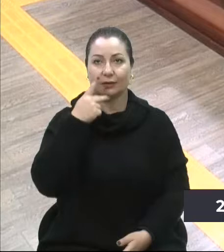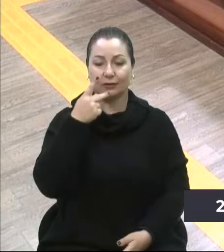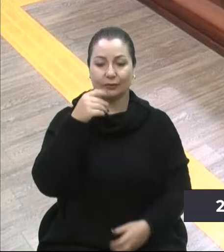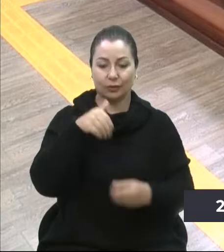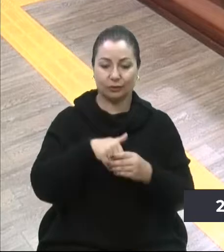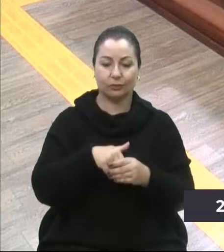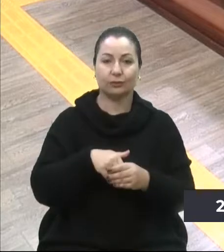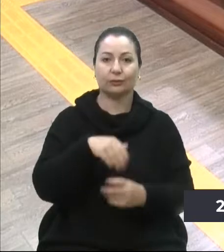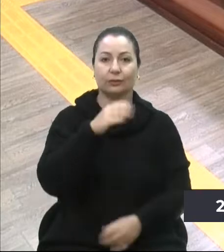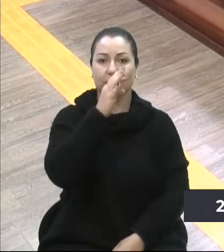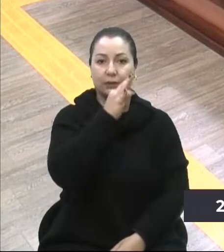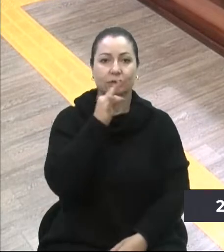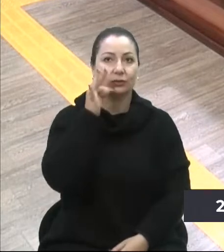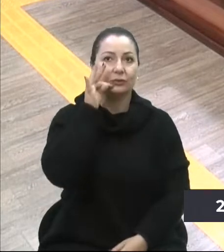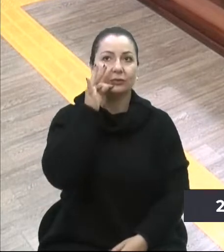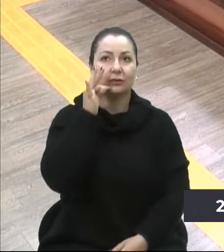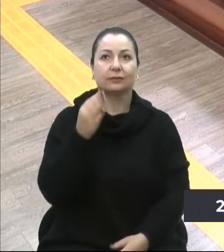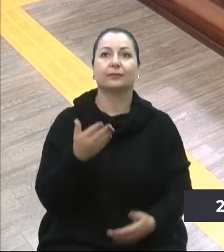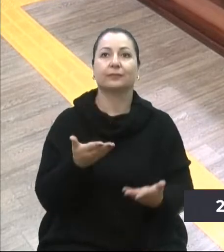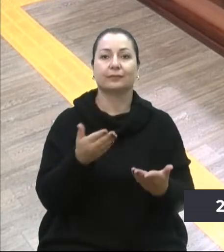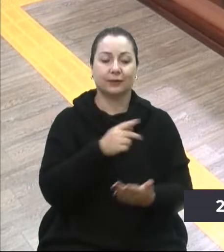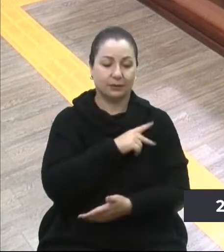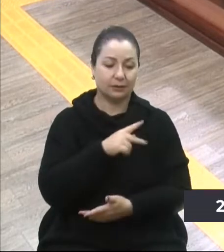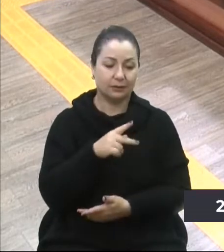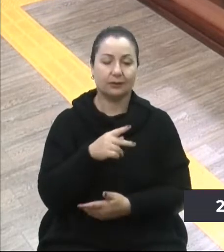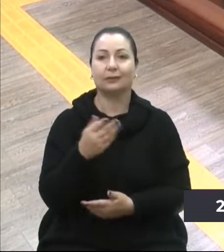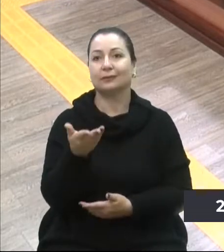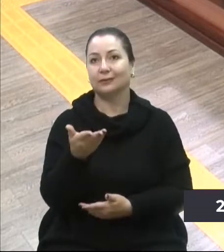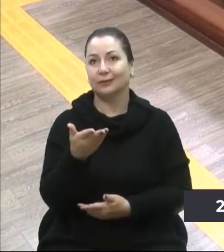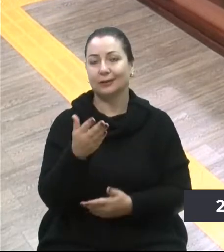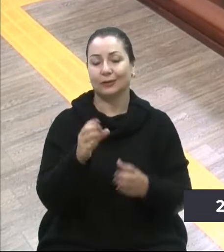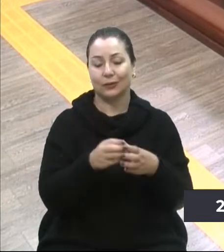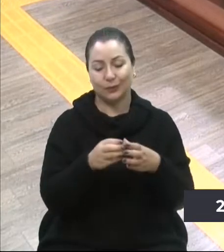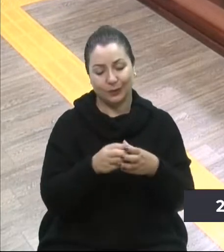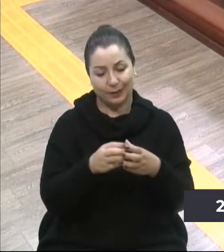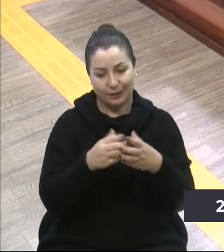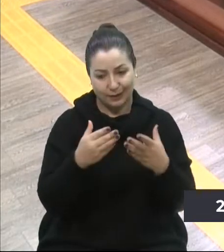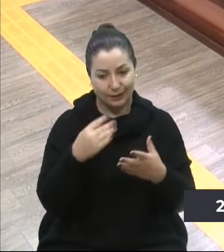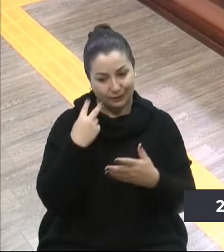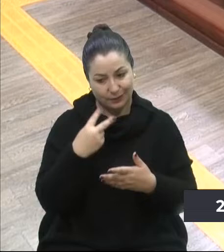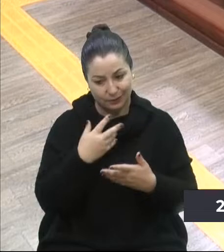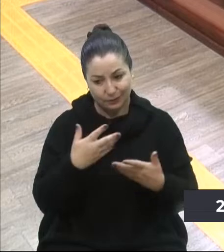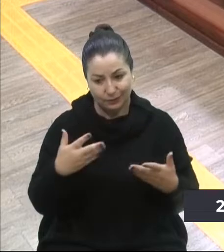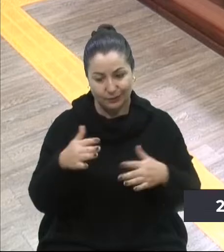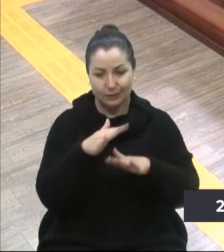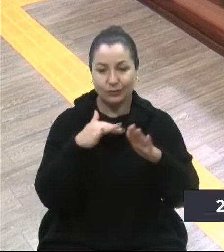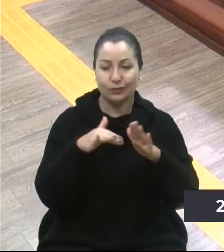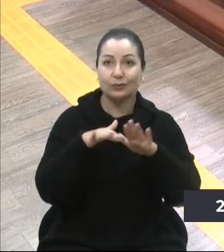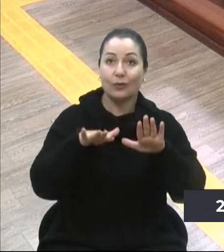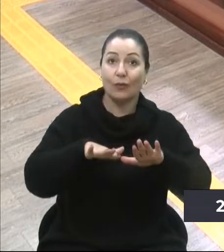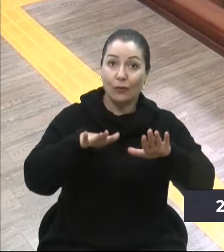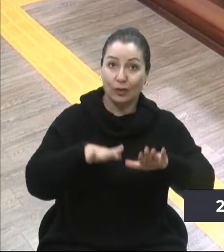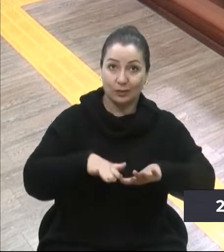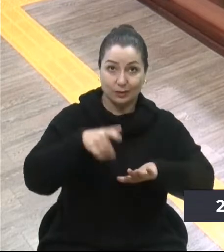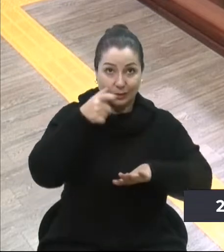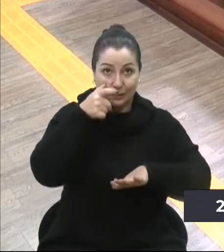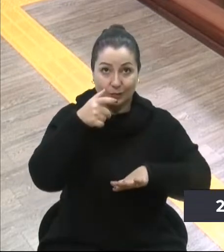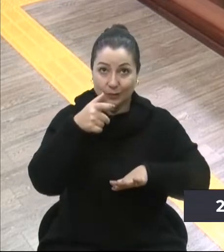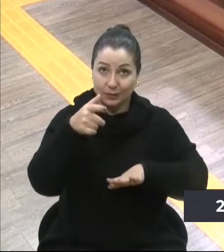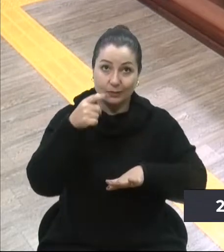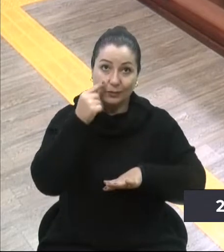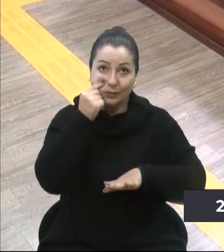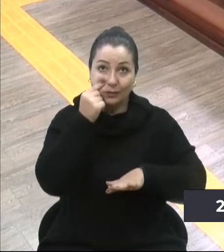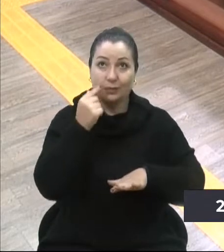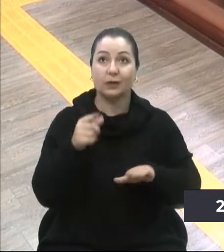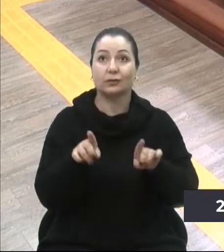Frisso. Senhora presidenta, nobres pares, colegas vereadores, a todos que estão aqui acompanhando